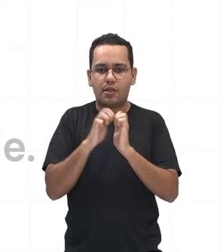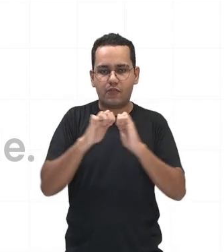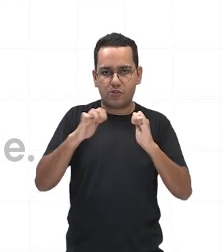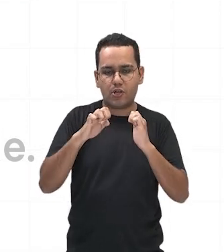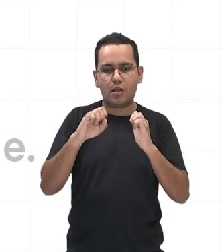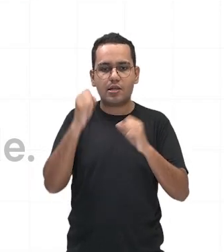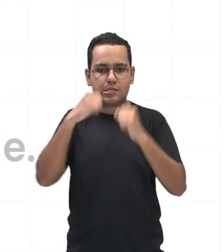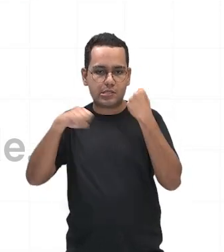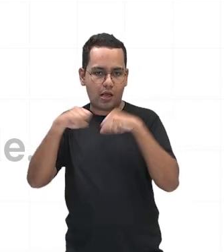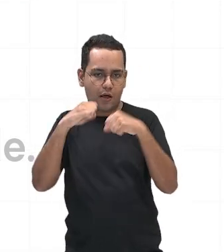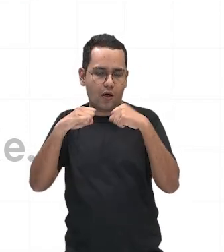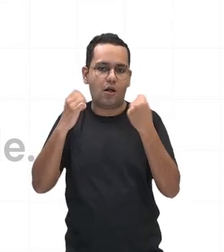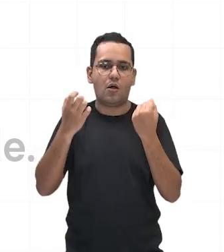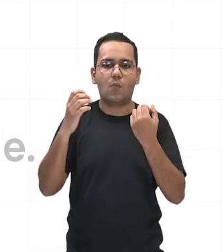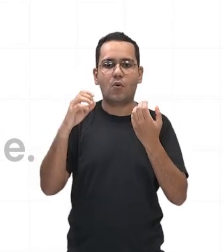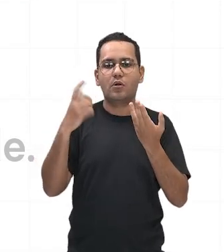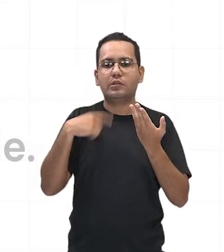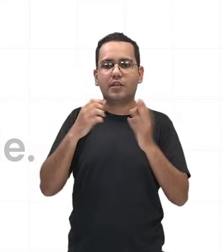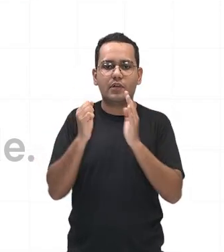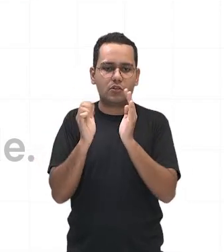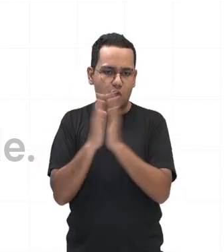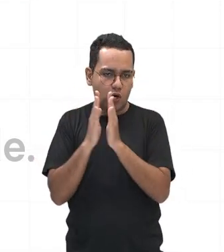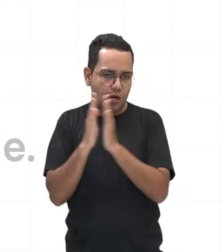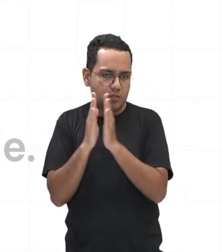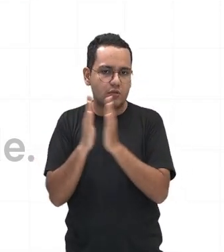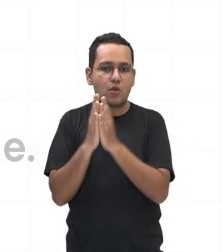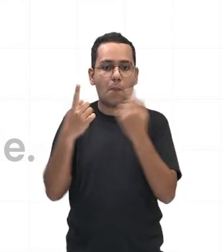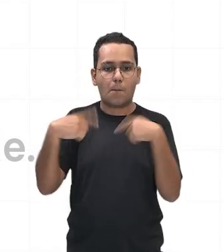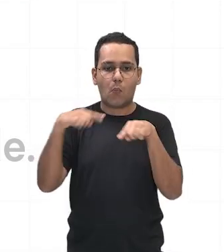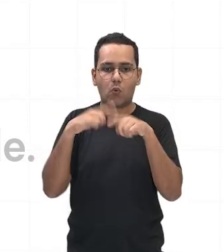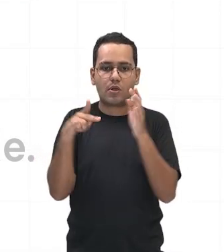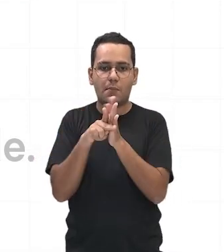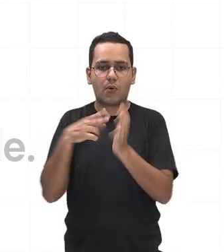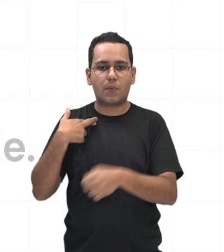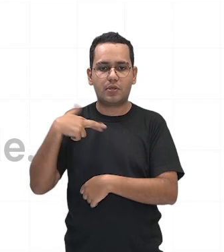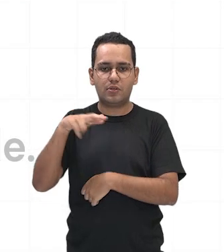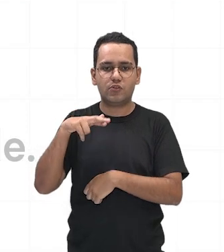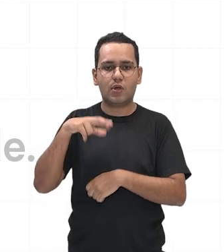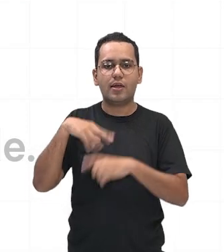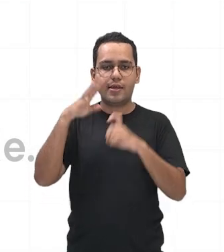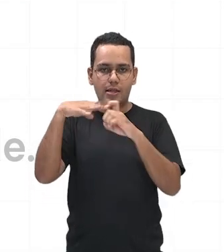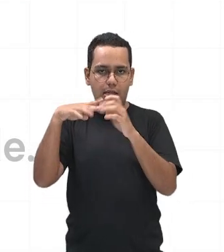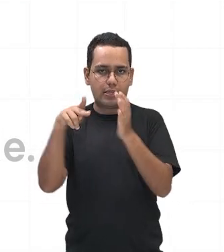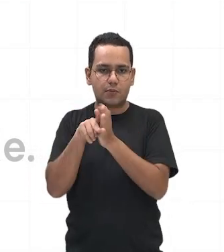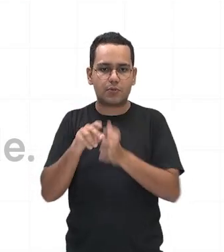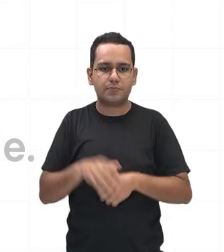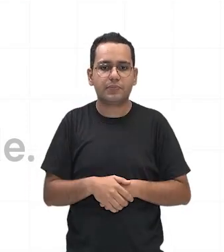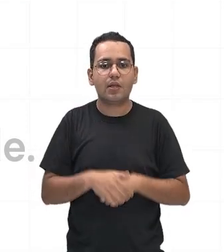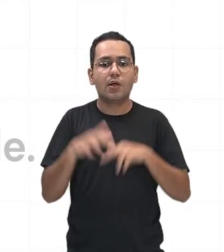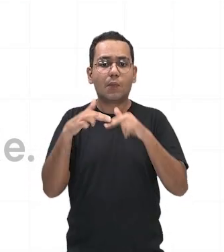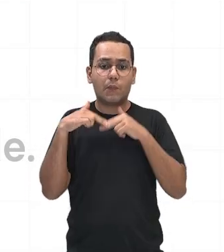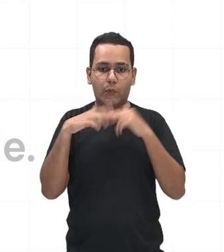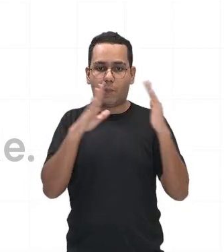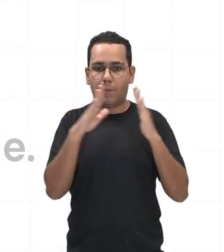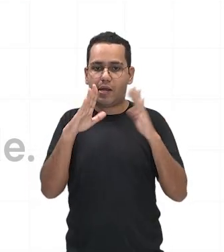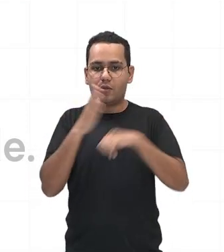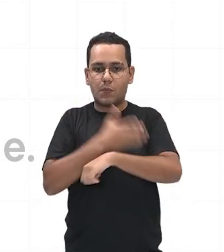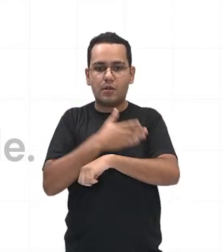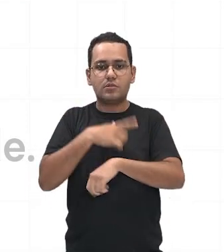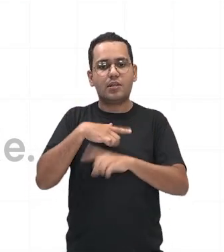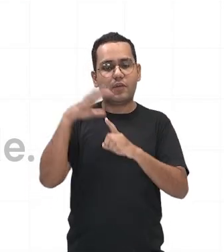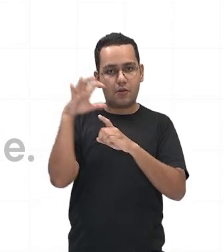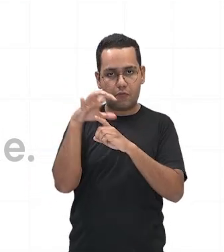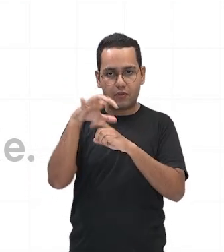religiosos, lendas clássicas. Dessa forma, o período medieval ele é fortemente influenciado,